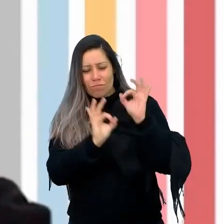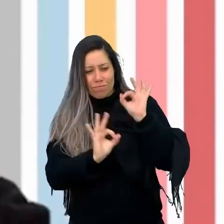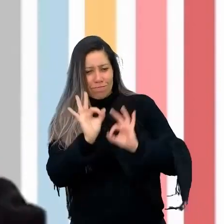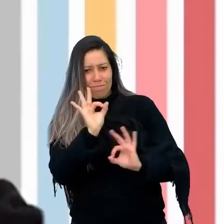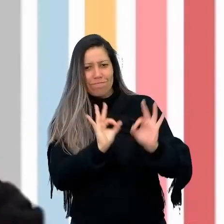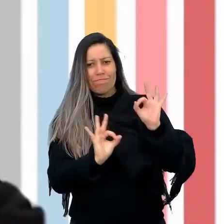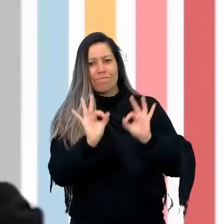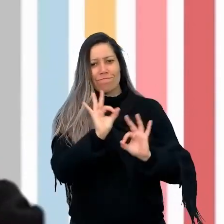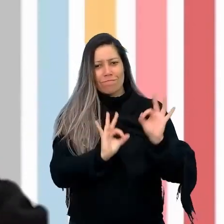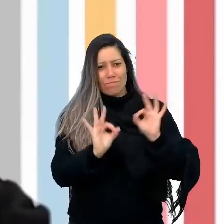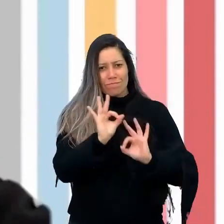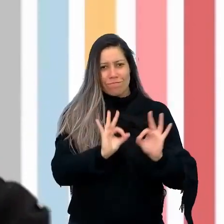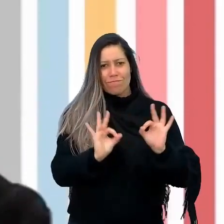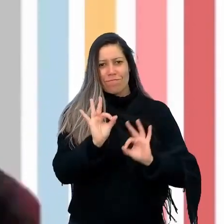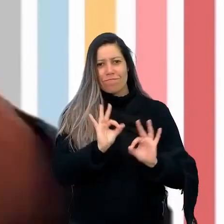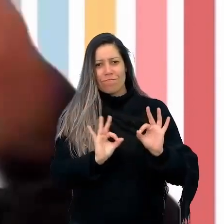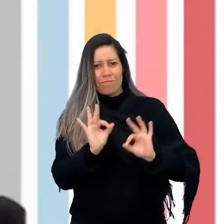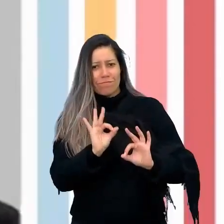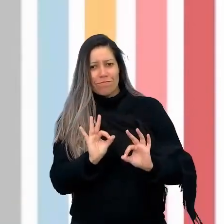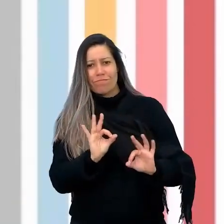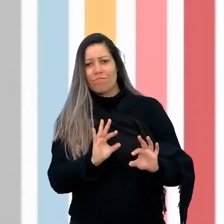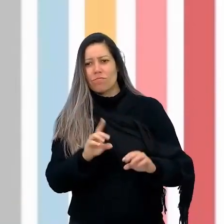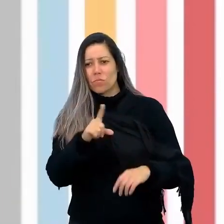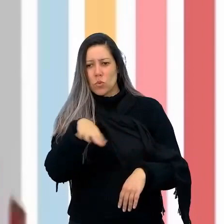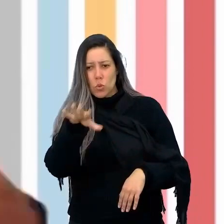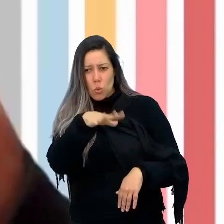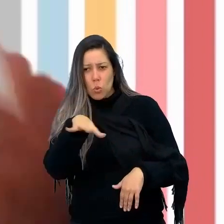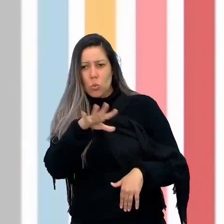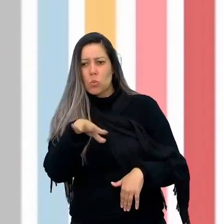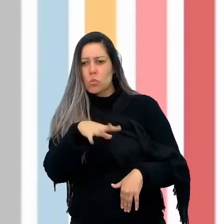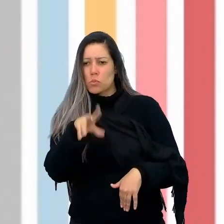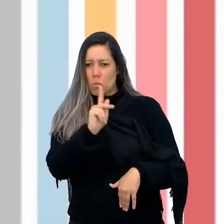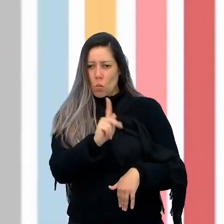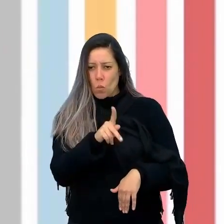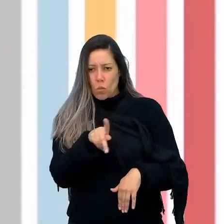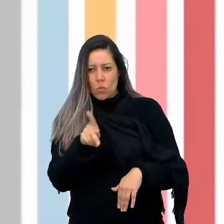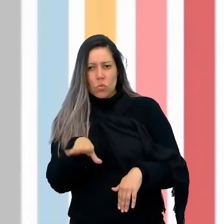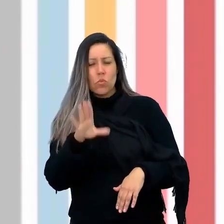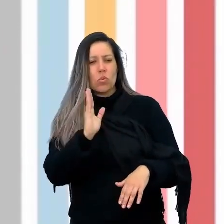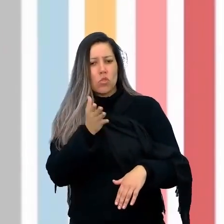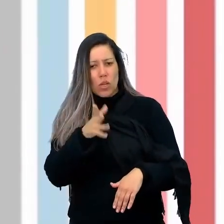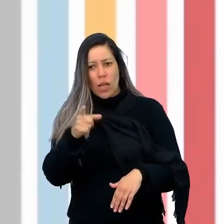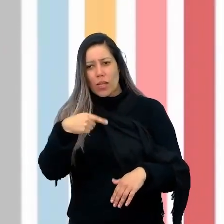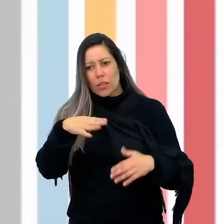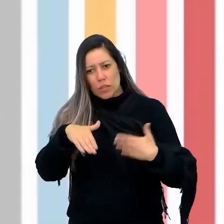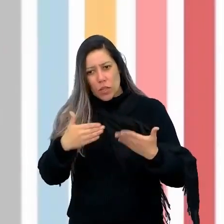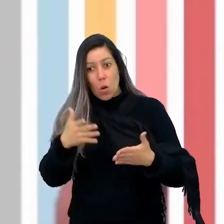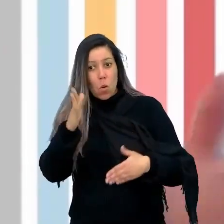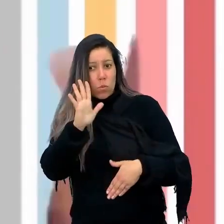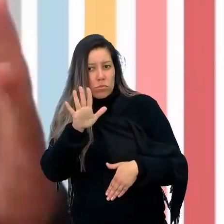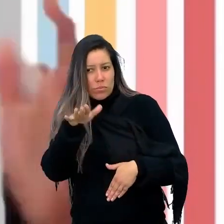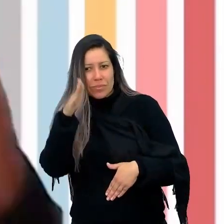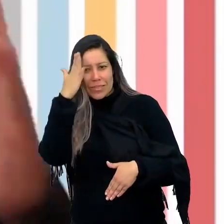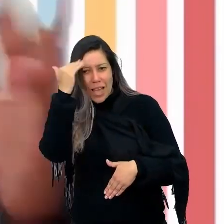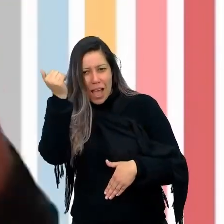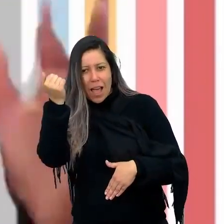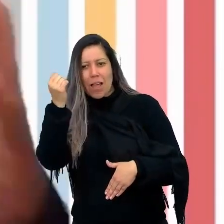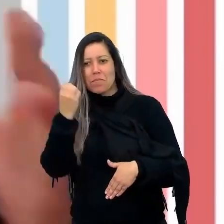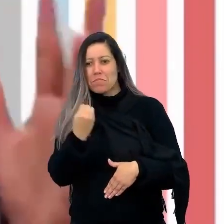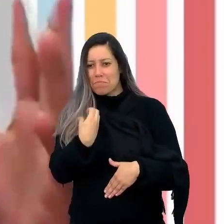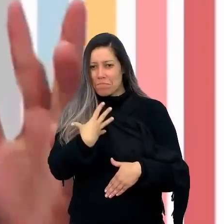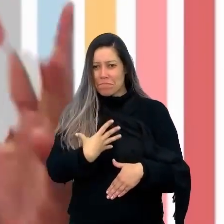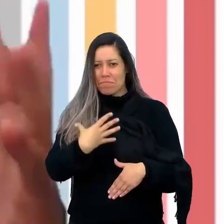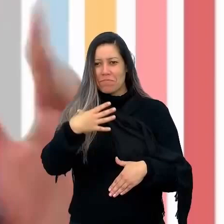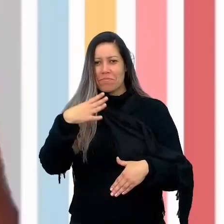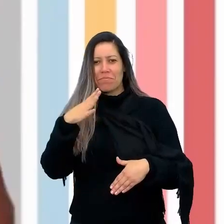né? Obviamente, todos aqui são professores, então sabem bem do que eu estou dizendo. O nosso tempo, aí nós